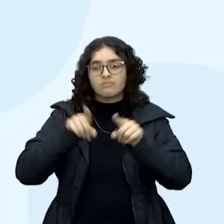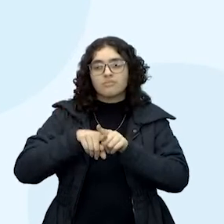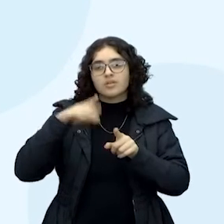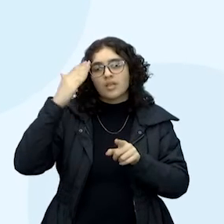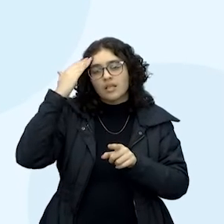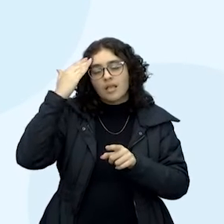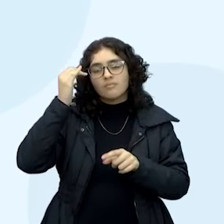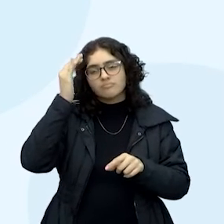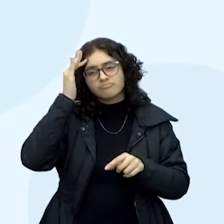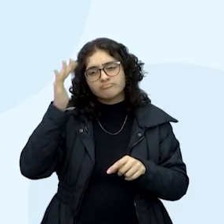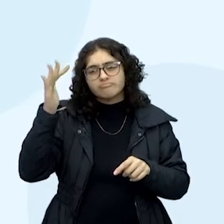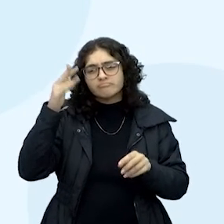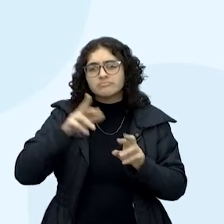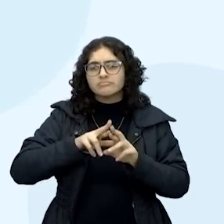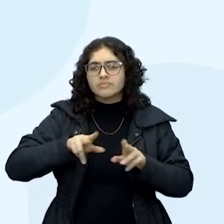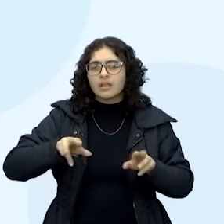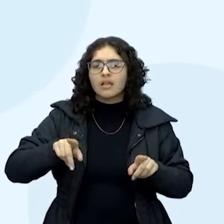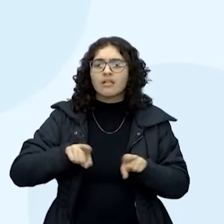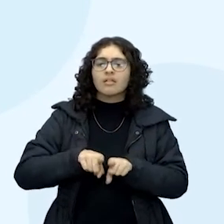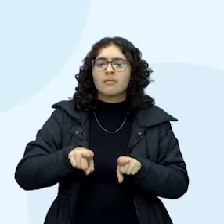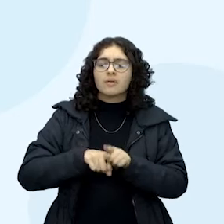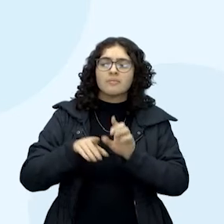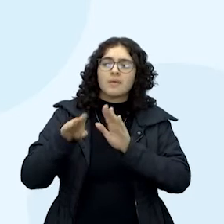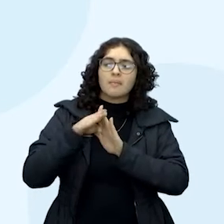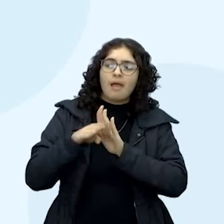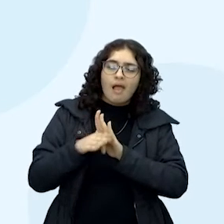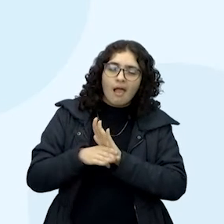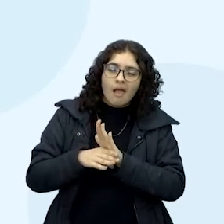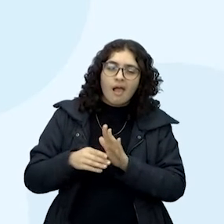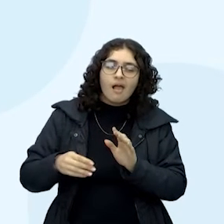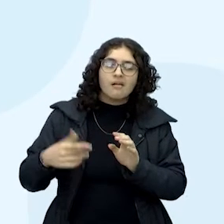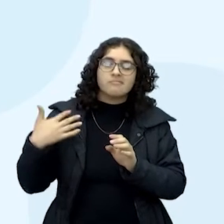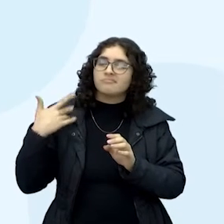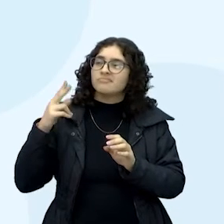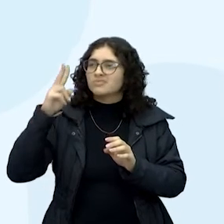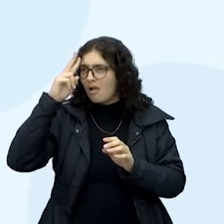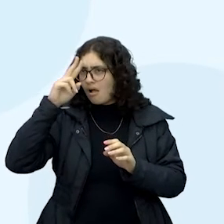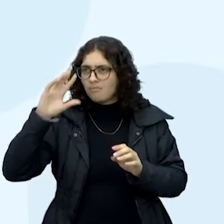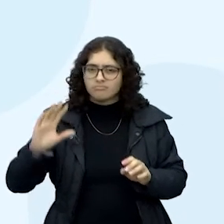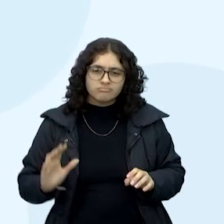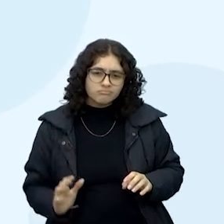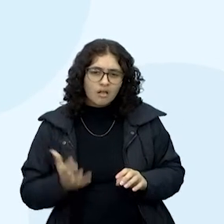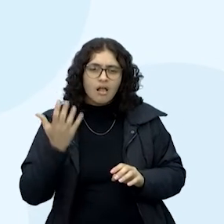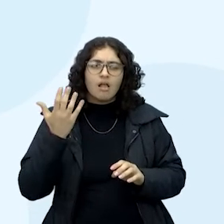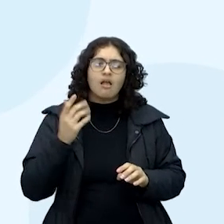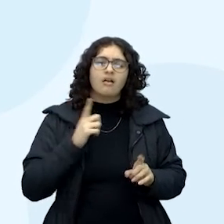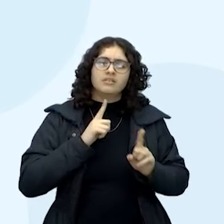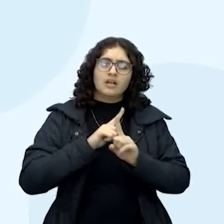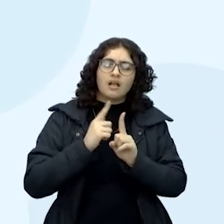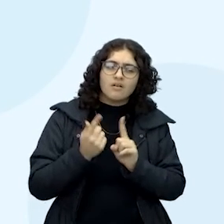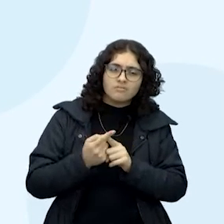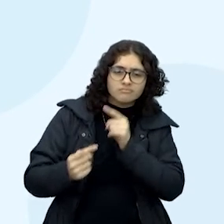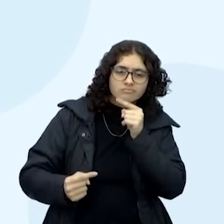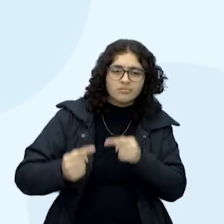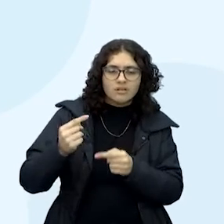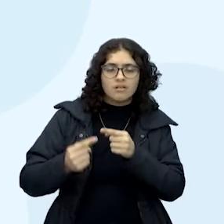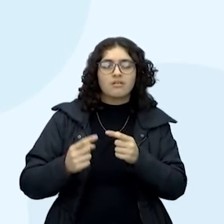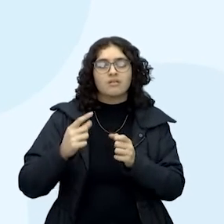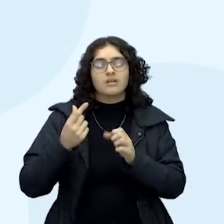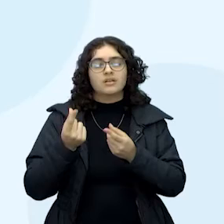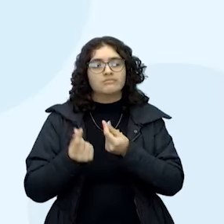ideias filosóficas e processos e eventos históricos, geográficos, políticos, econômicos,